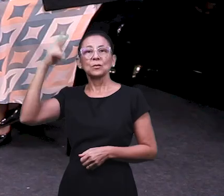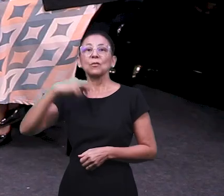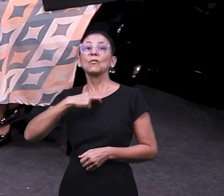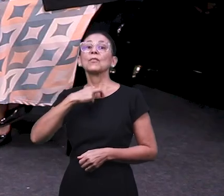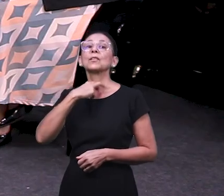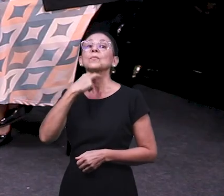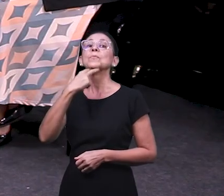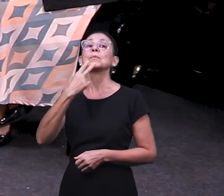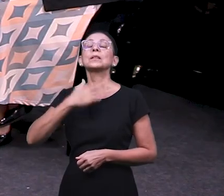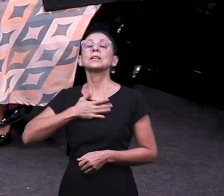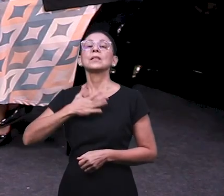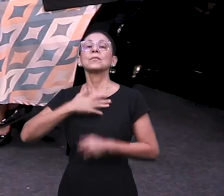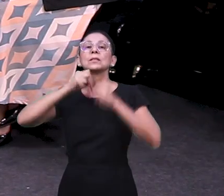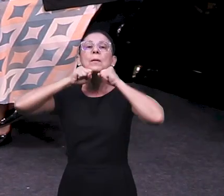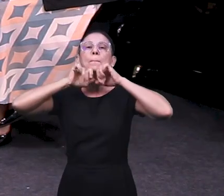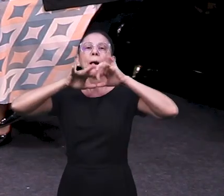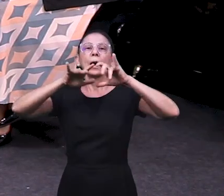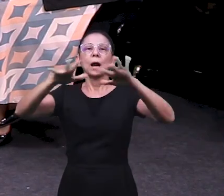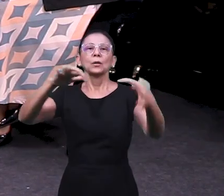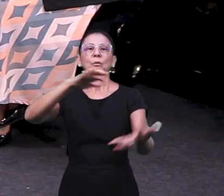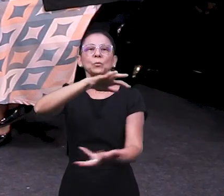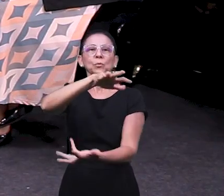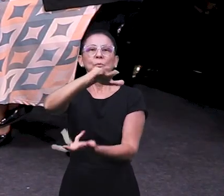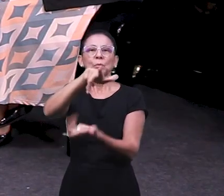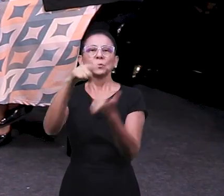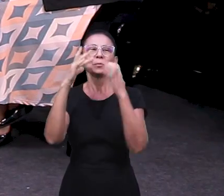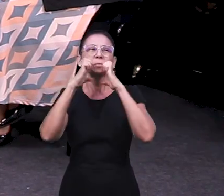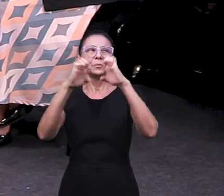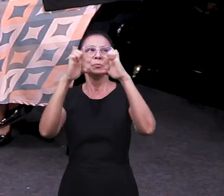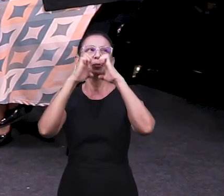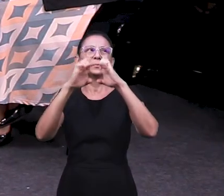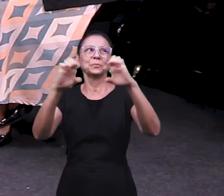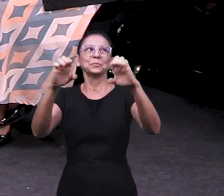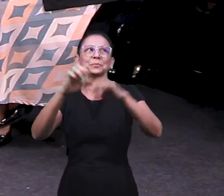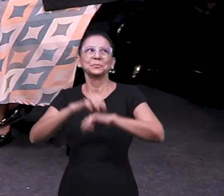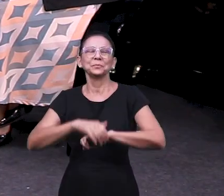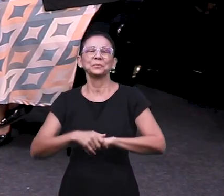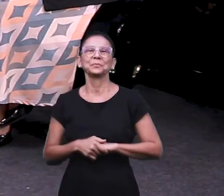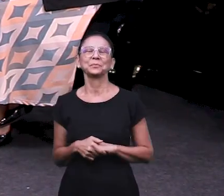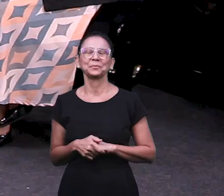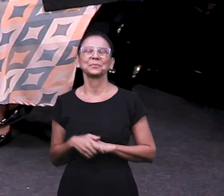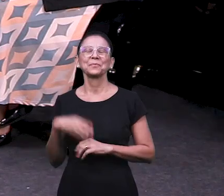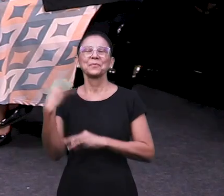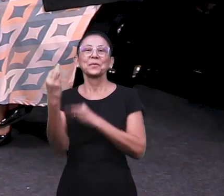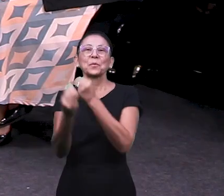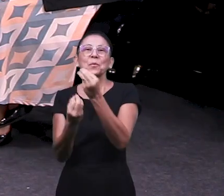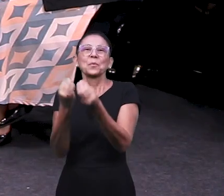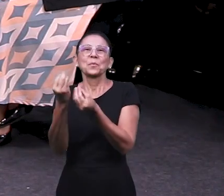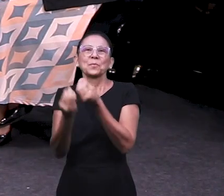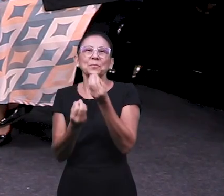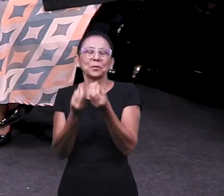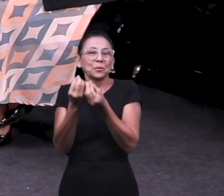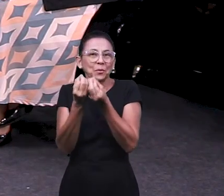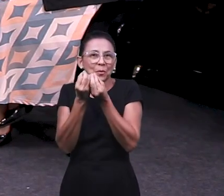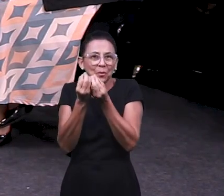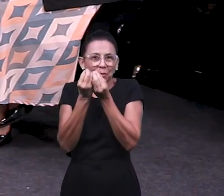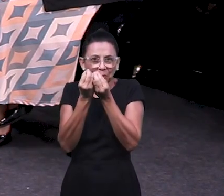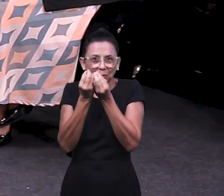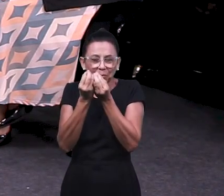do mundo para levar o evangelho. Aí eu fiquei assim, meu Deus. Como, né?